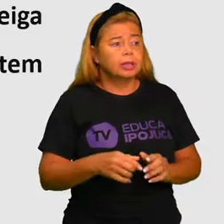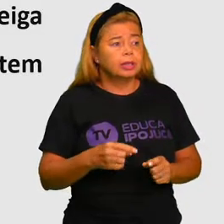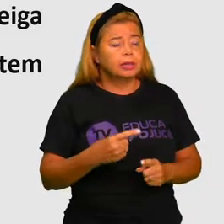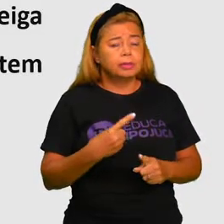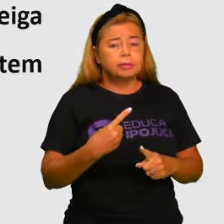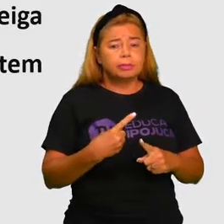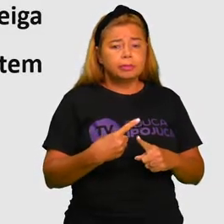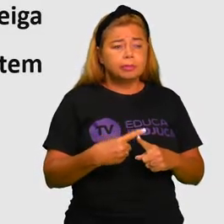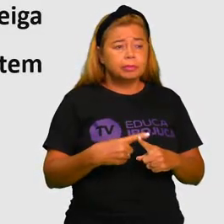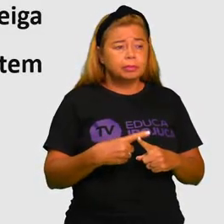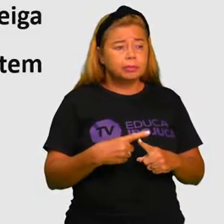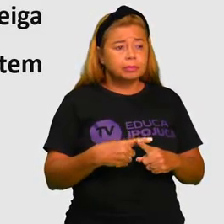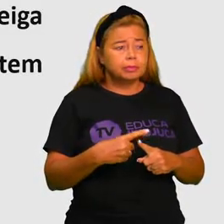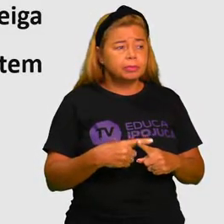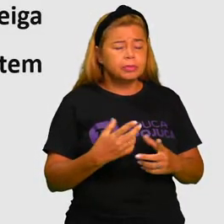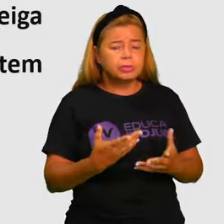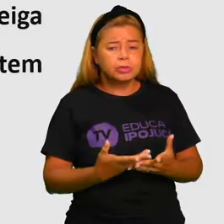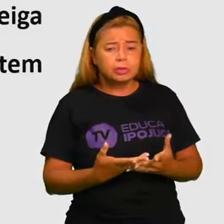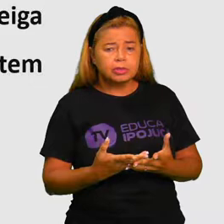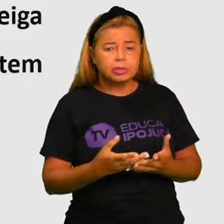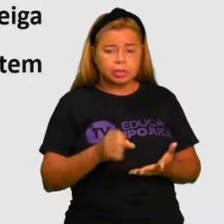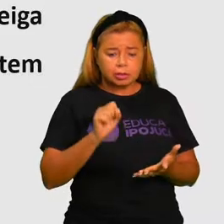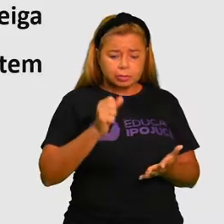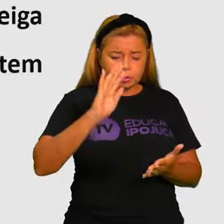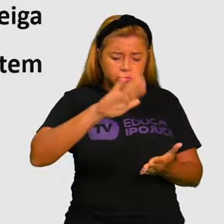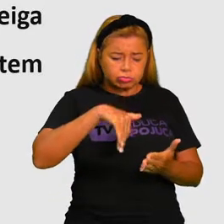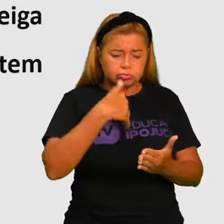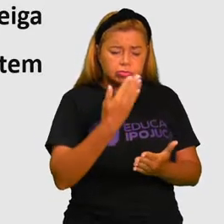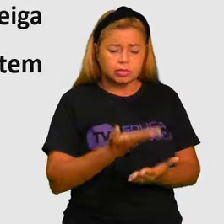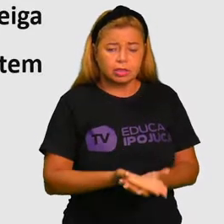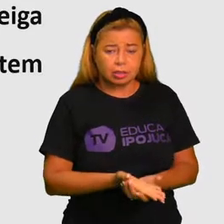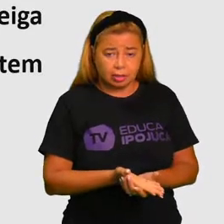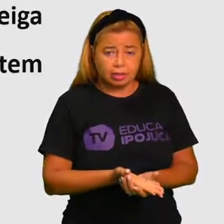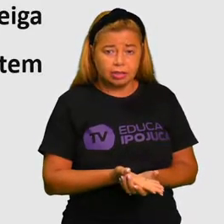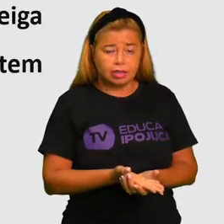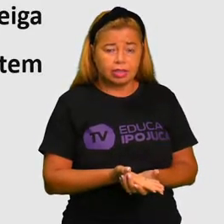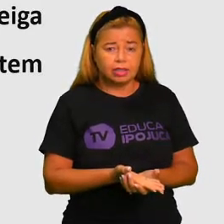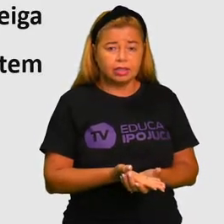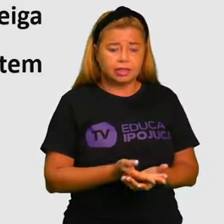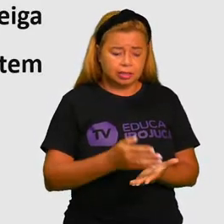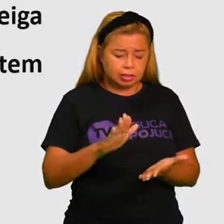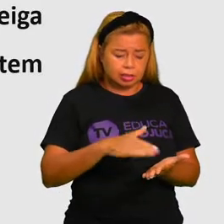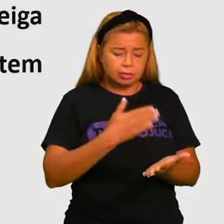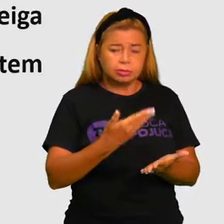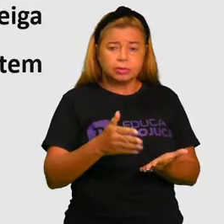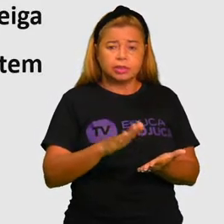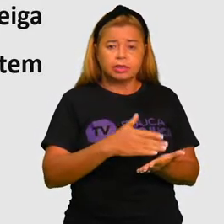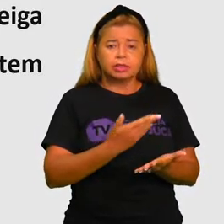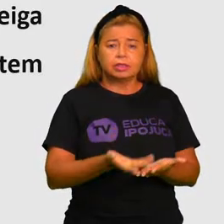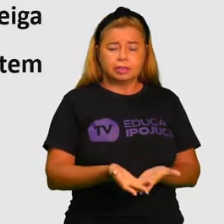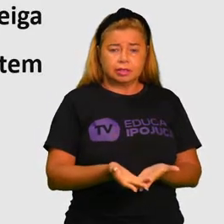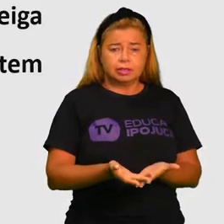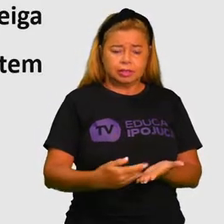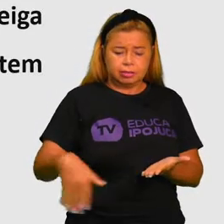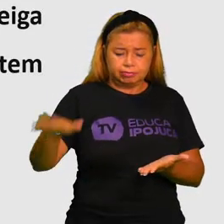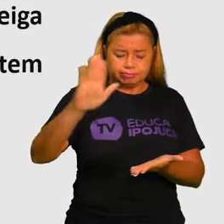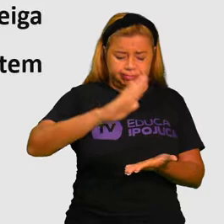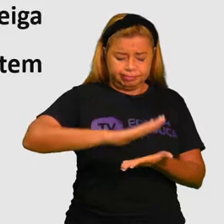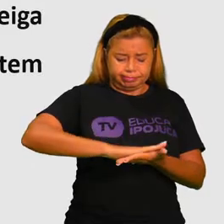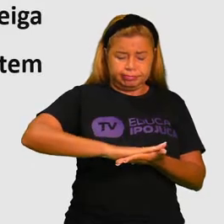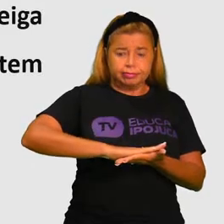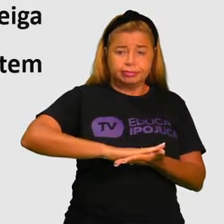parece perseguição duas a quando escapa da mão Um Pedaço de Pão ou torrada sempre